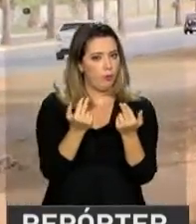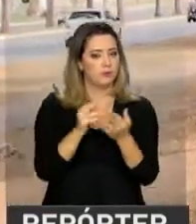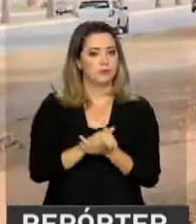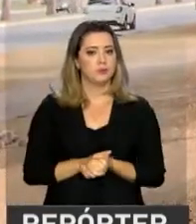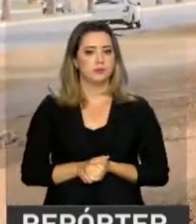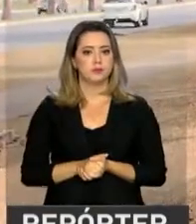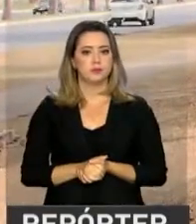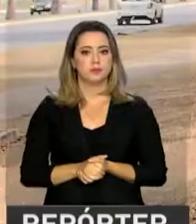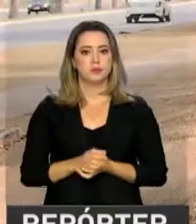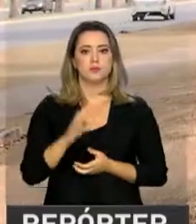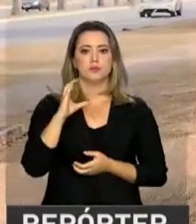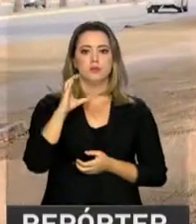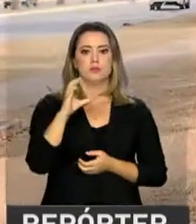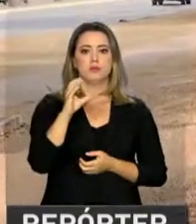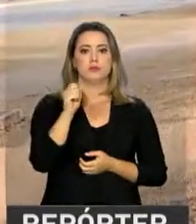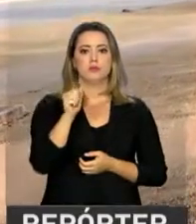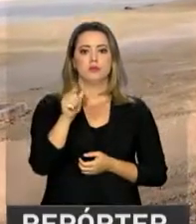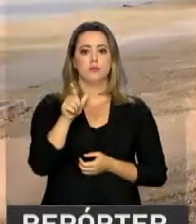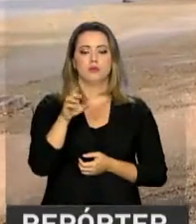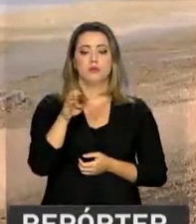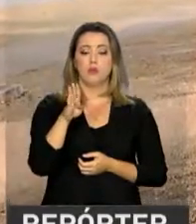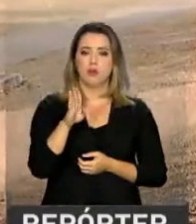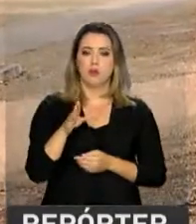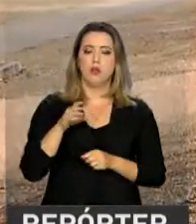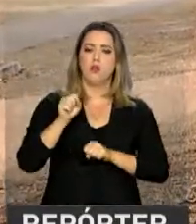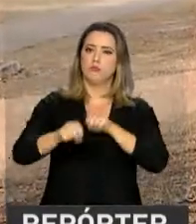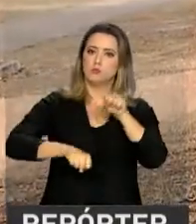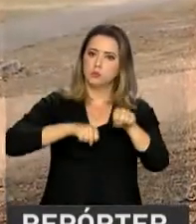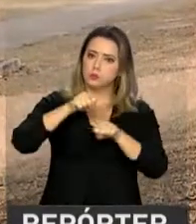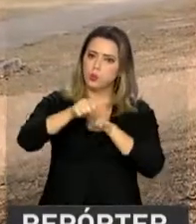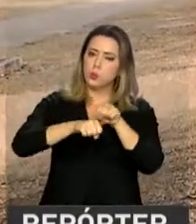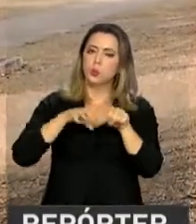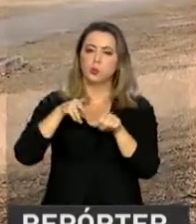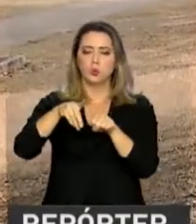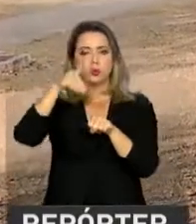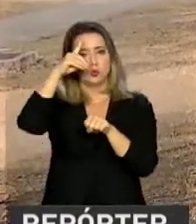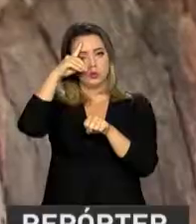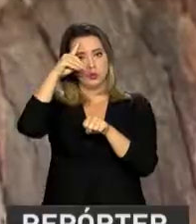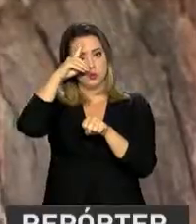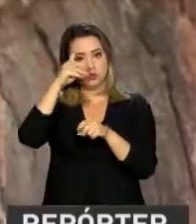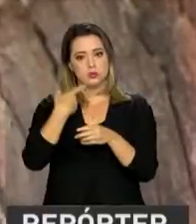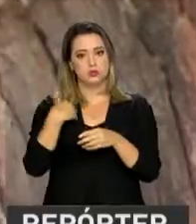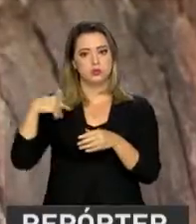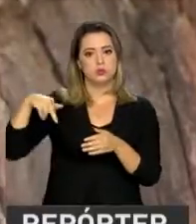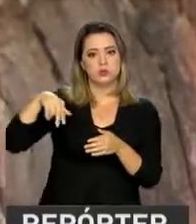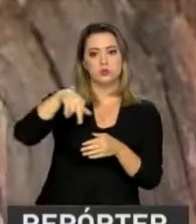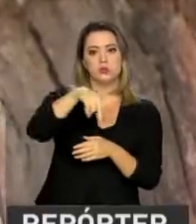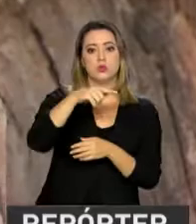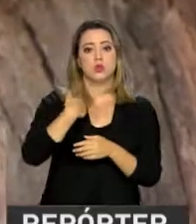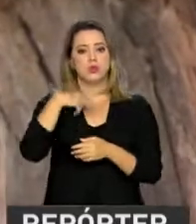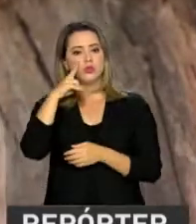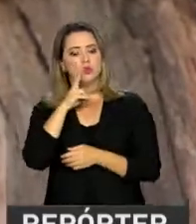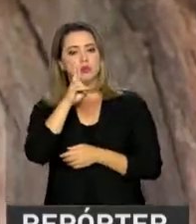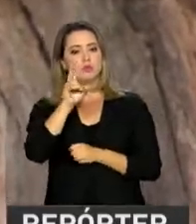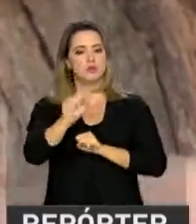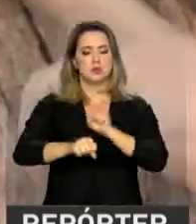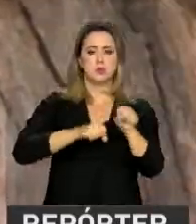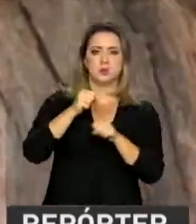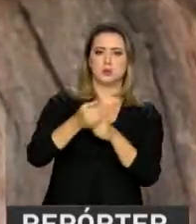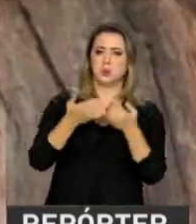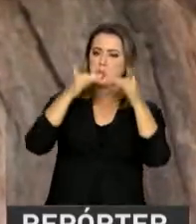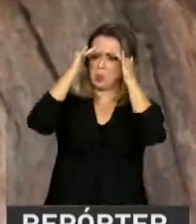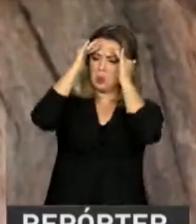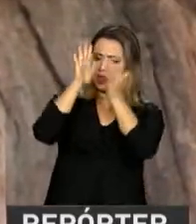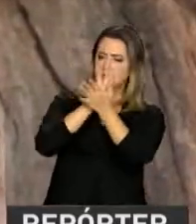caleb usa a bicicleta todos os dias para ir à faculdade ele conta que no trajeto encontra muitos ciclistas que não seguem as leis de